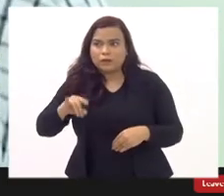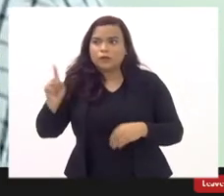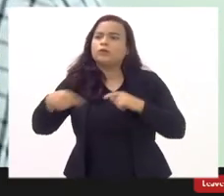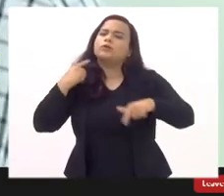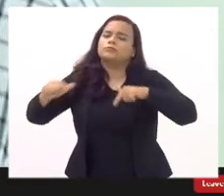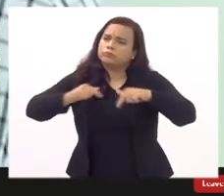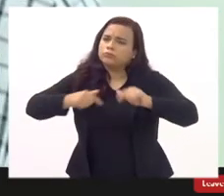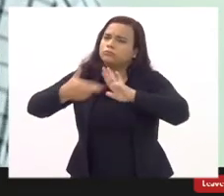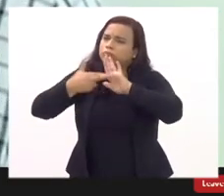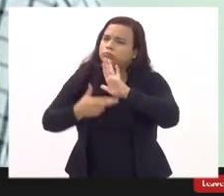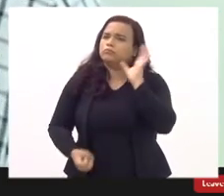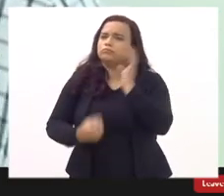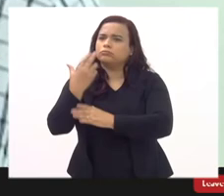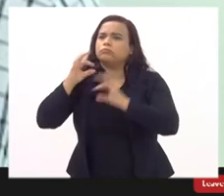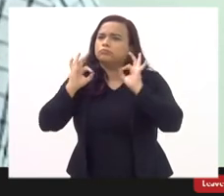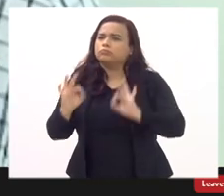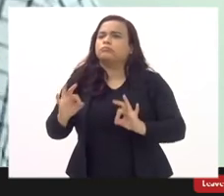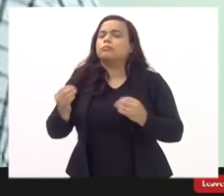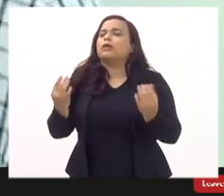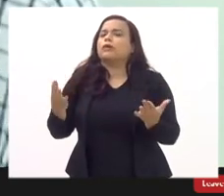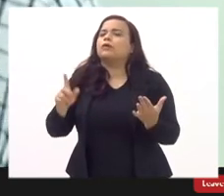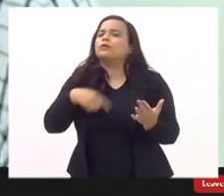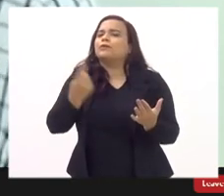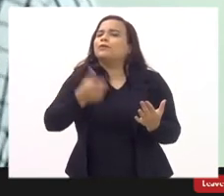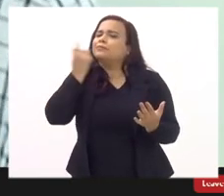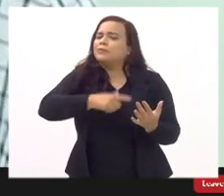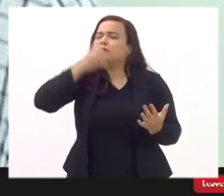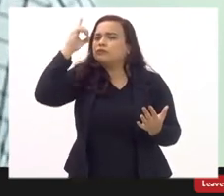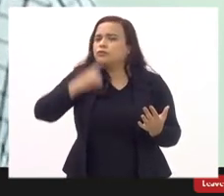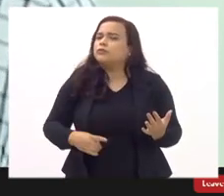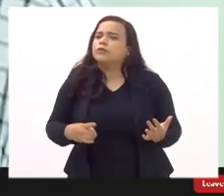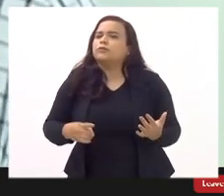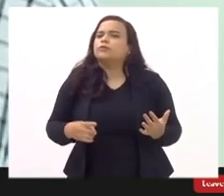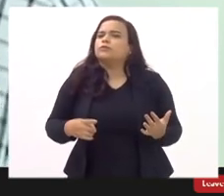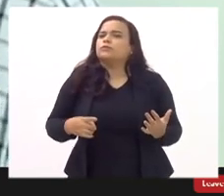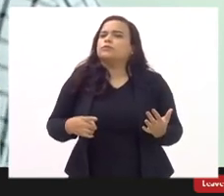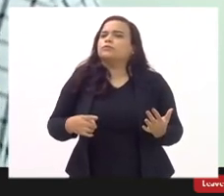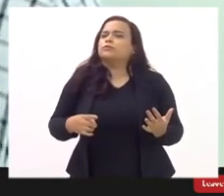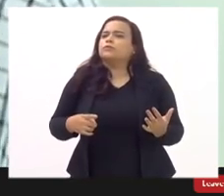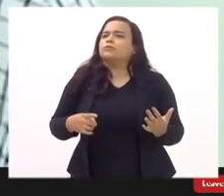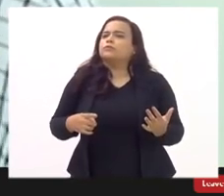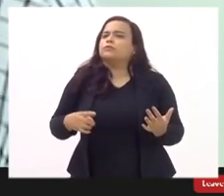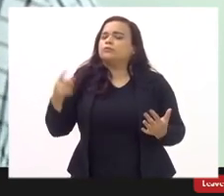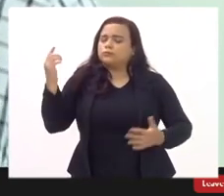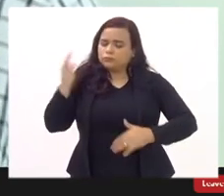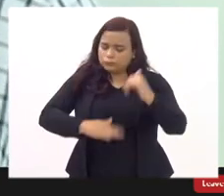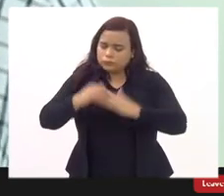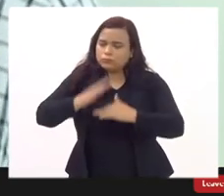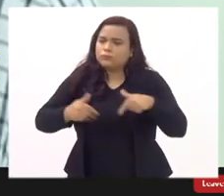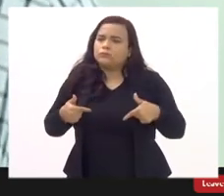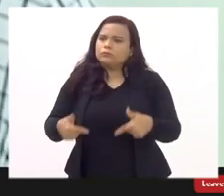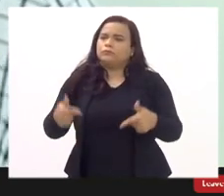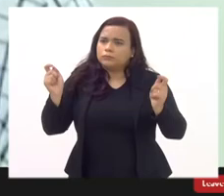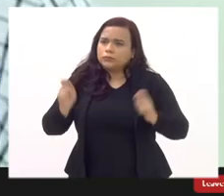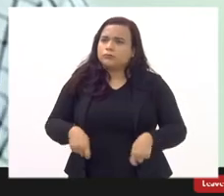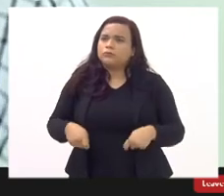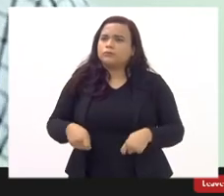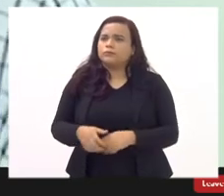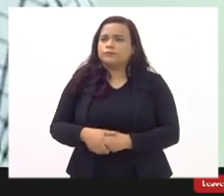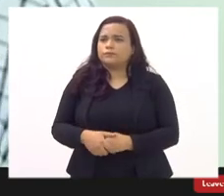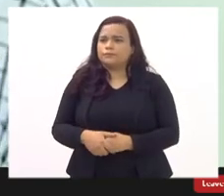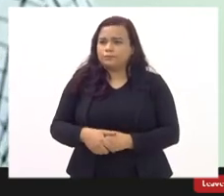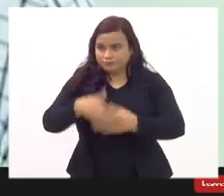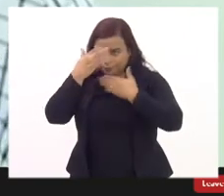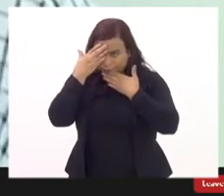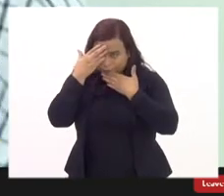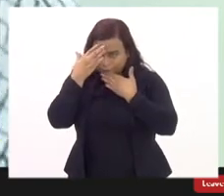nessa regulamentação para que esse direito possa ser exercido pelo estudante.